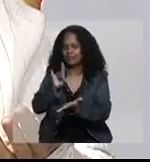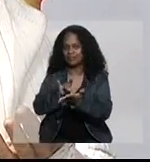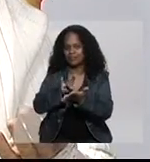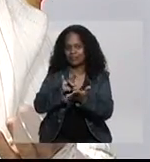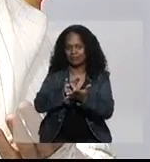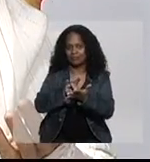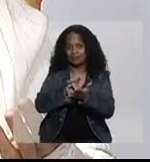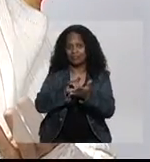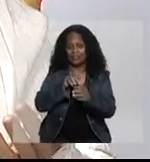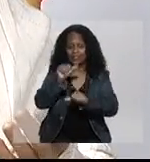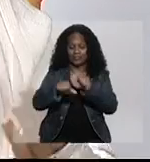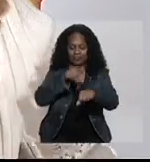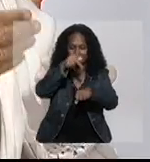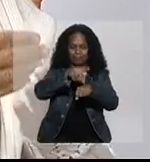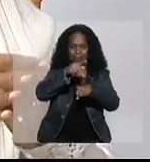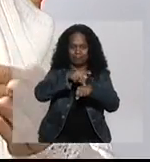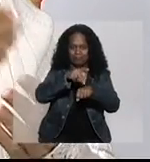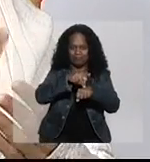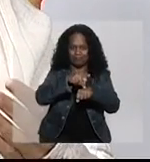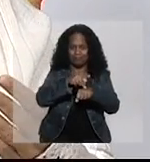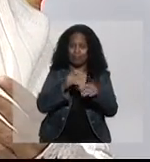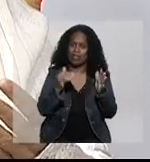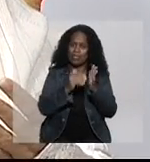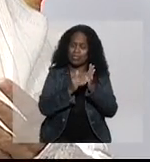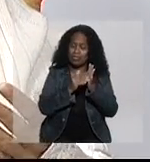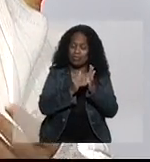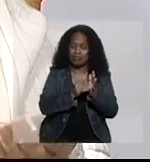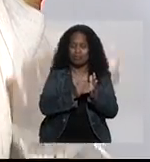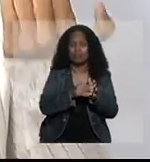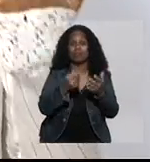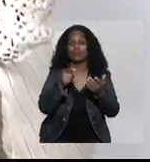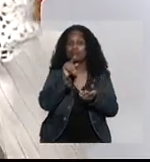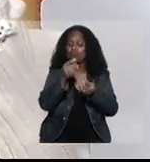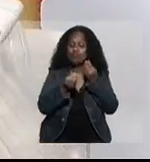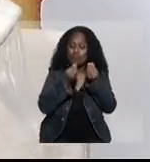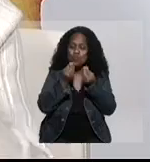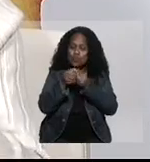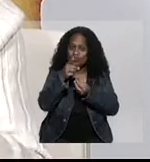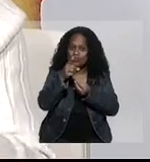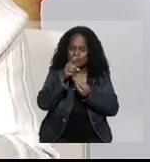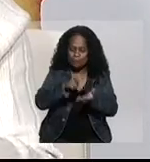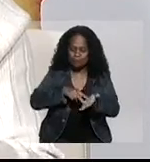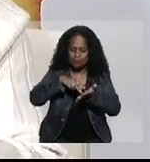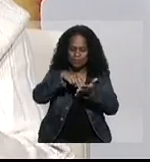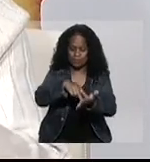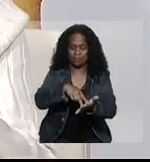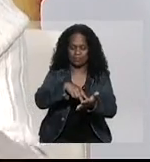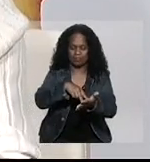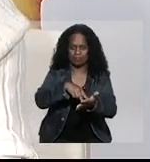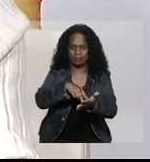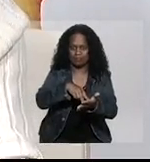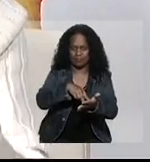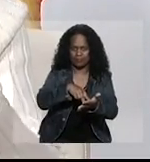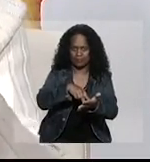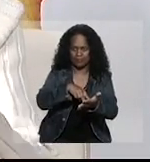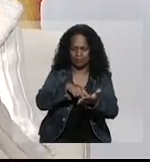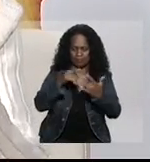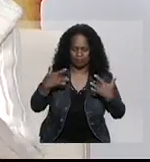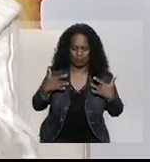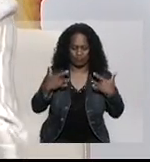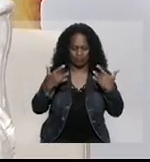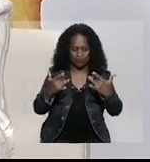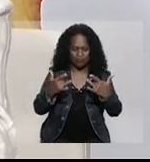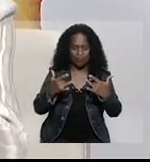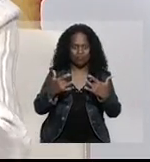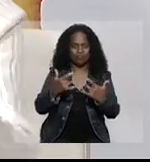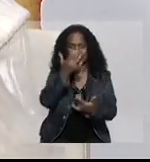seja, até que ponto você consegue se colocar à disposição do outro